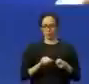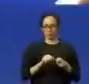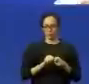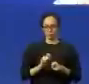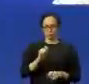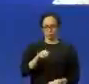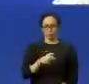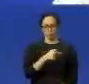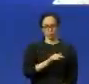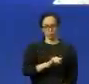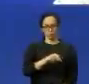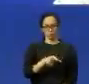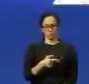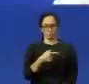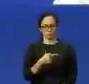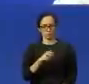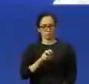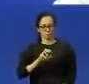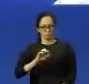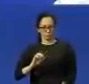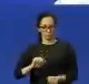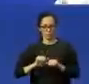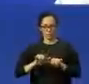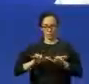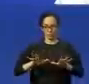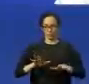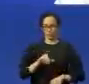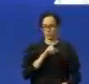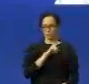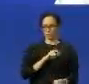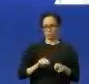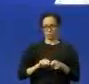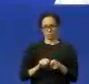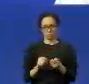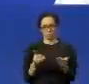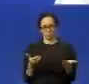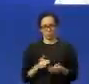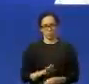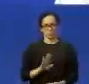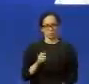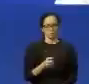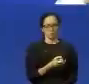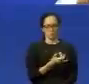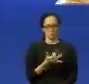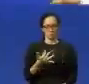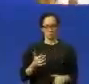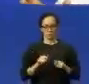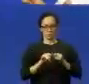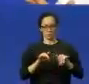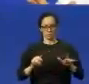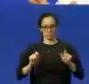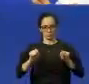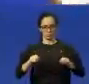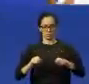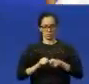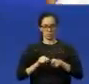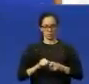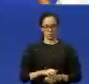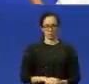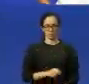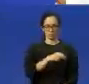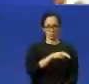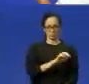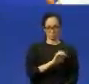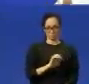faixa de 7.750 emissões beta horas. Então, o número de emissões está para o número N0